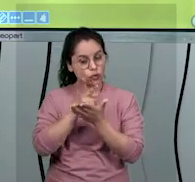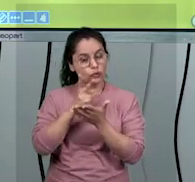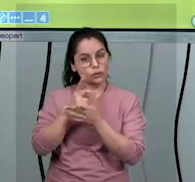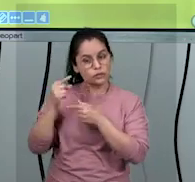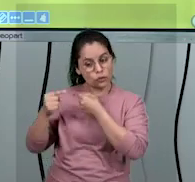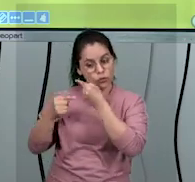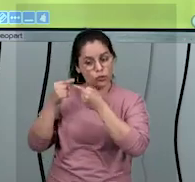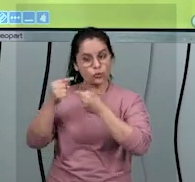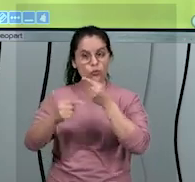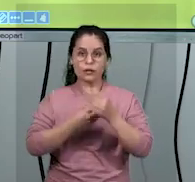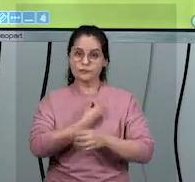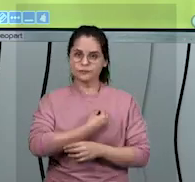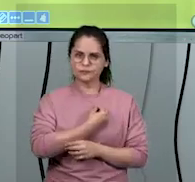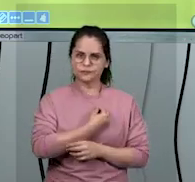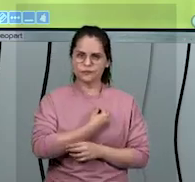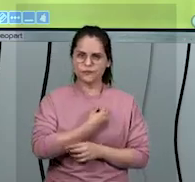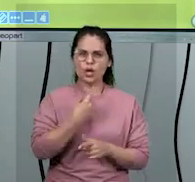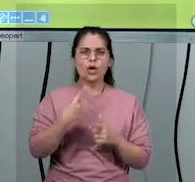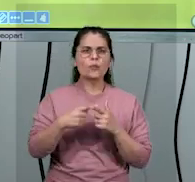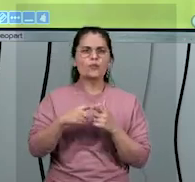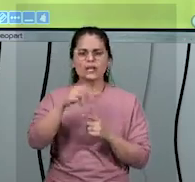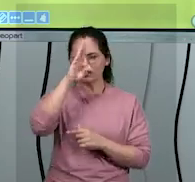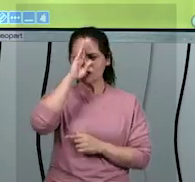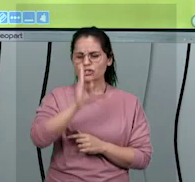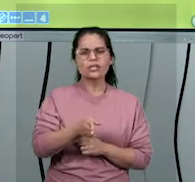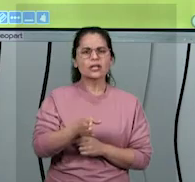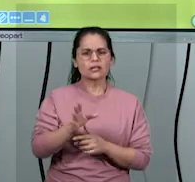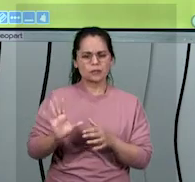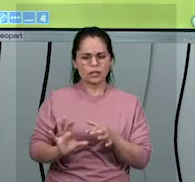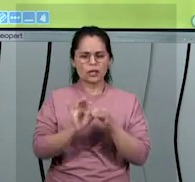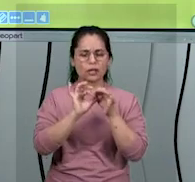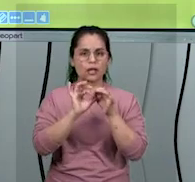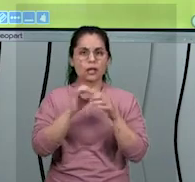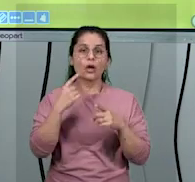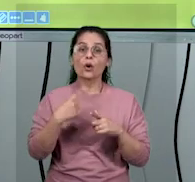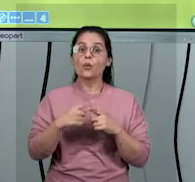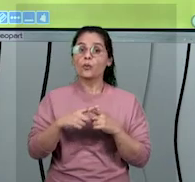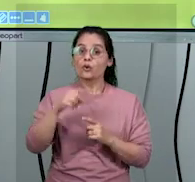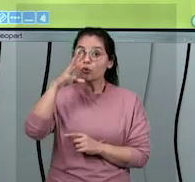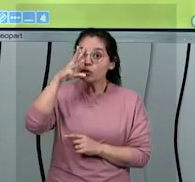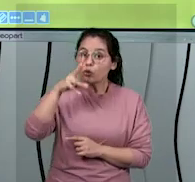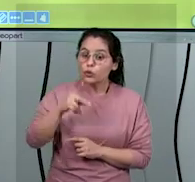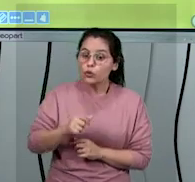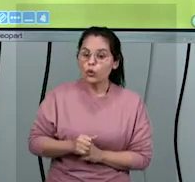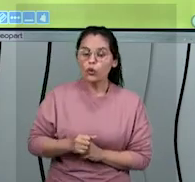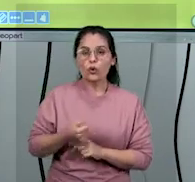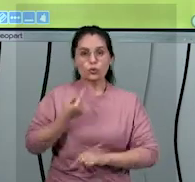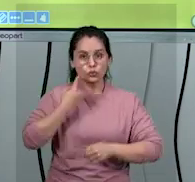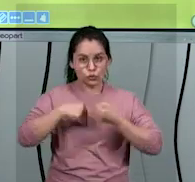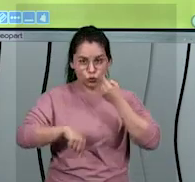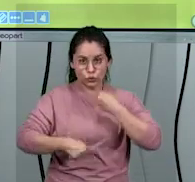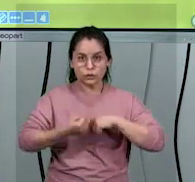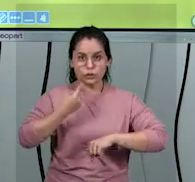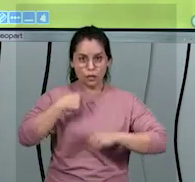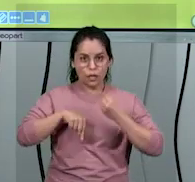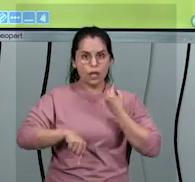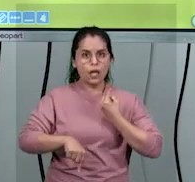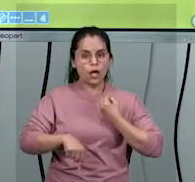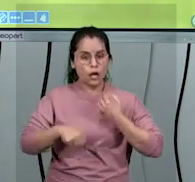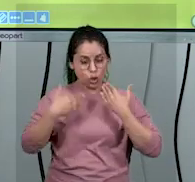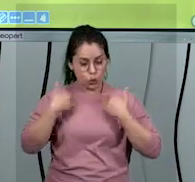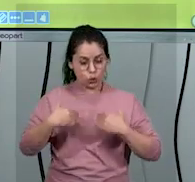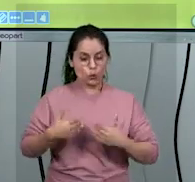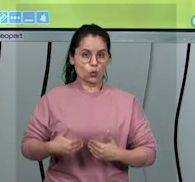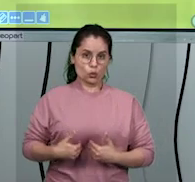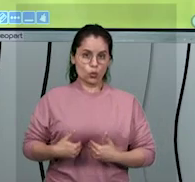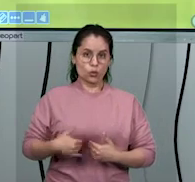da espécie. Por que a professora está falando diretamente ligado? Porque todos os sistemas do nosso corpo trabalham